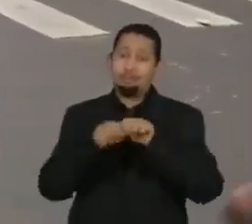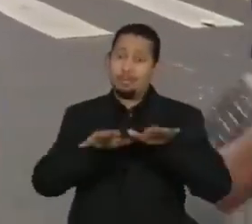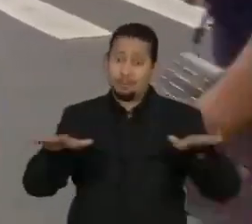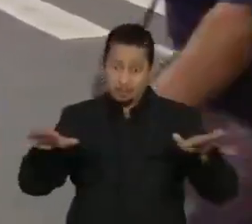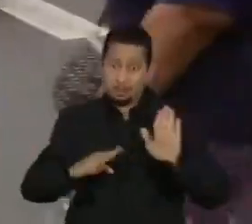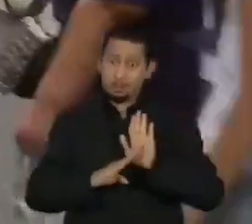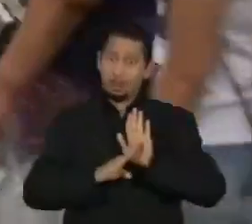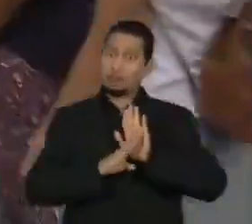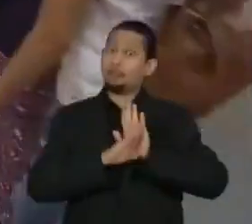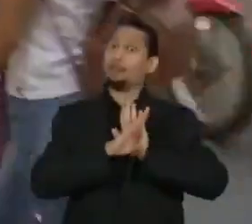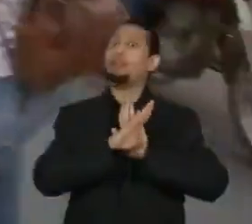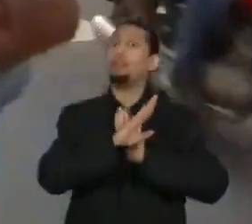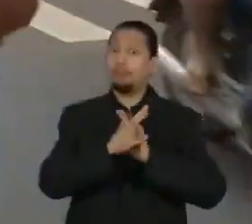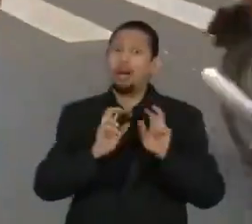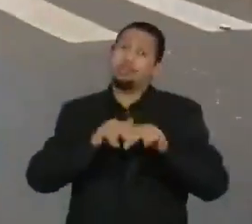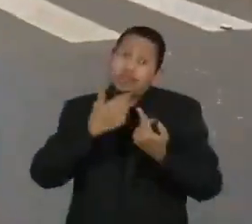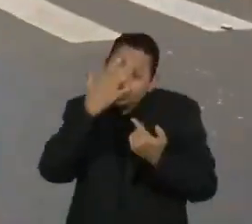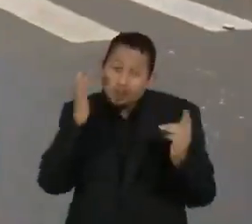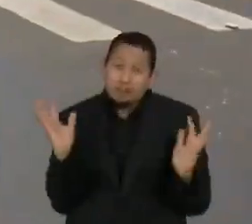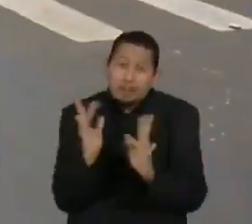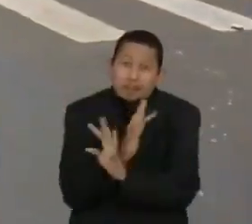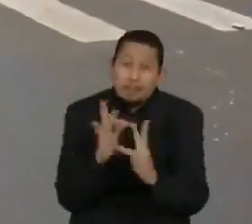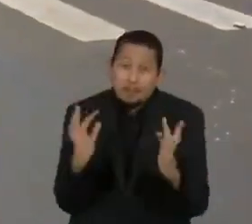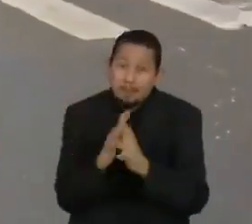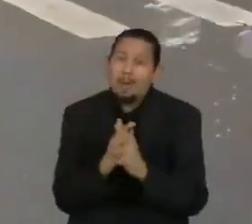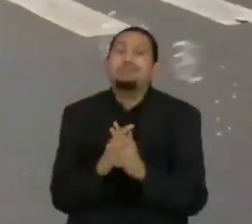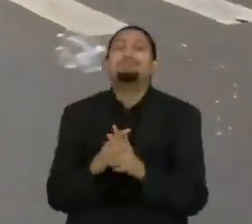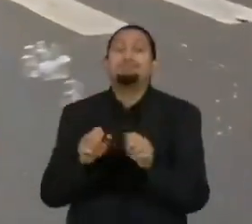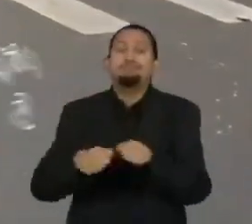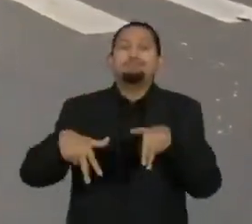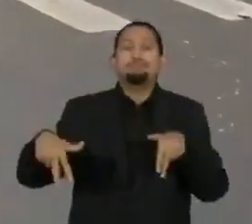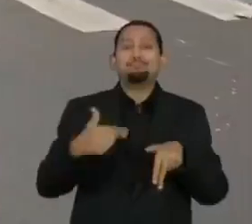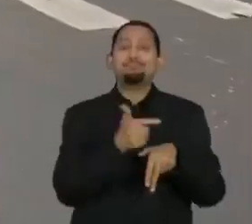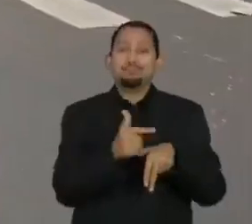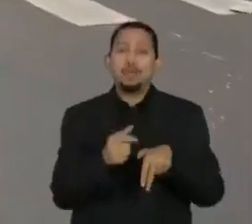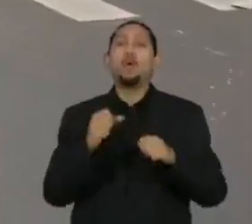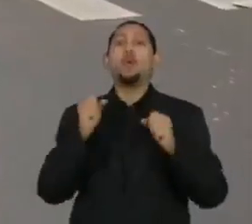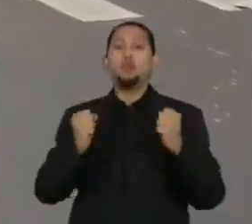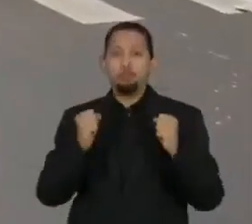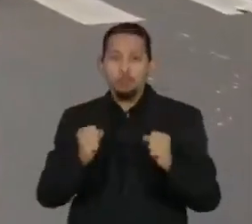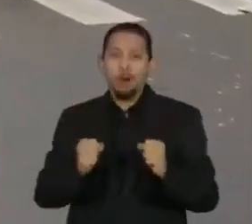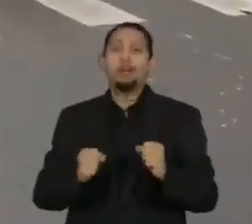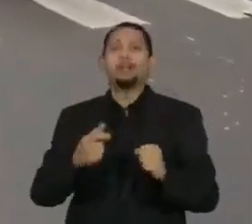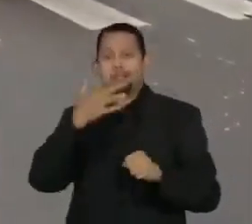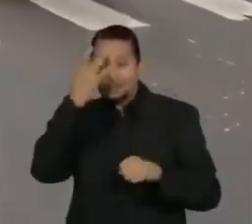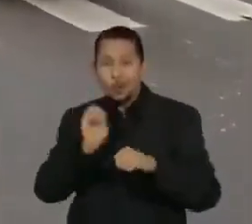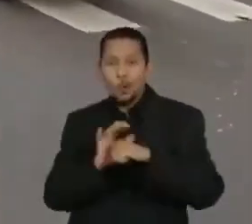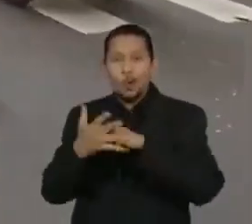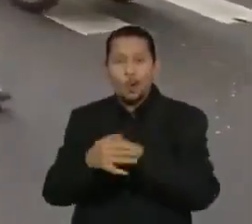e, infelizmente, essa aglomeração pode contribuir para o aumento de casos que